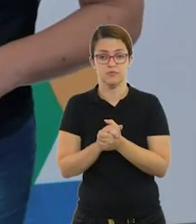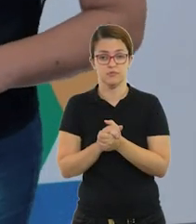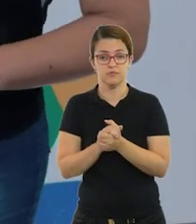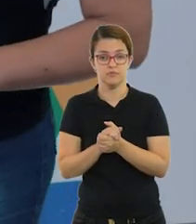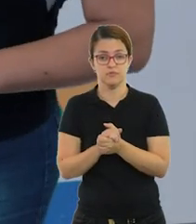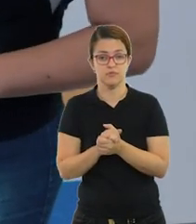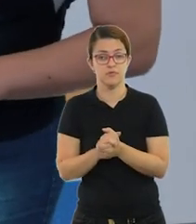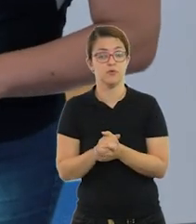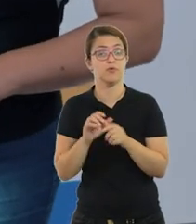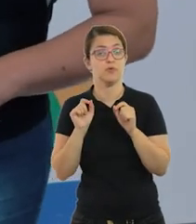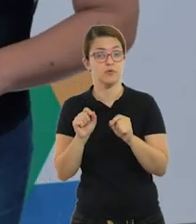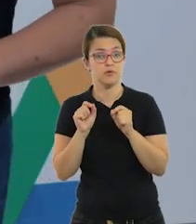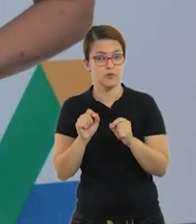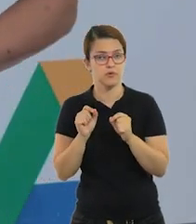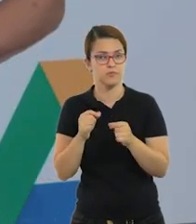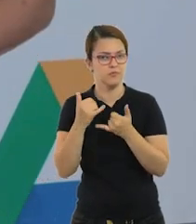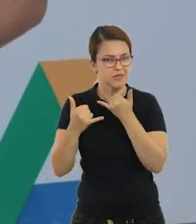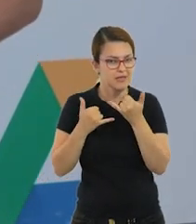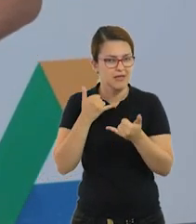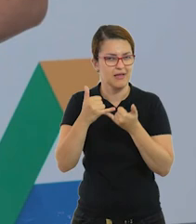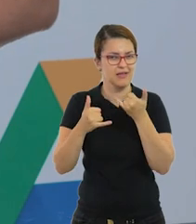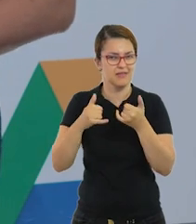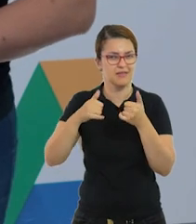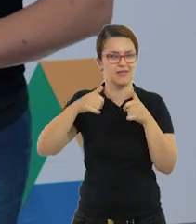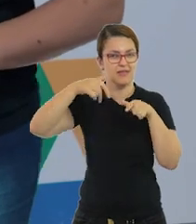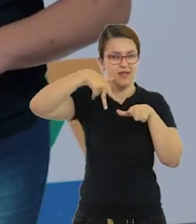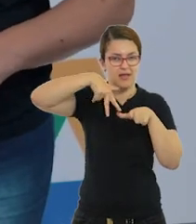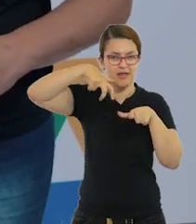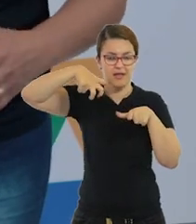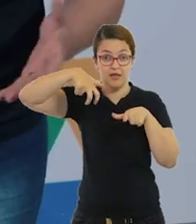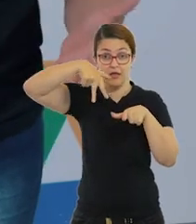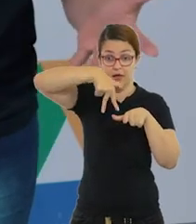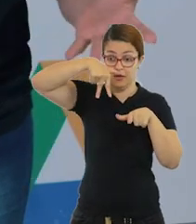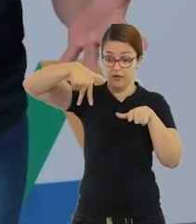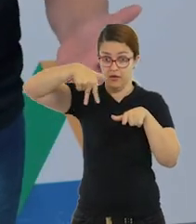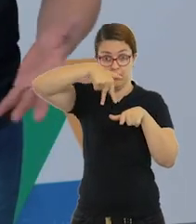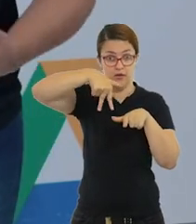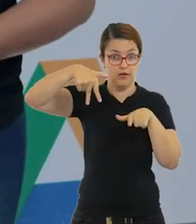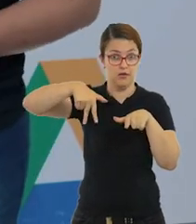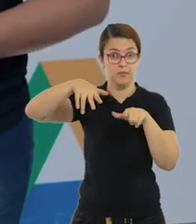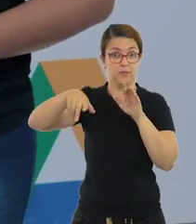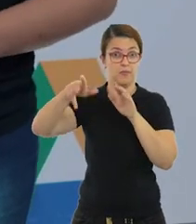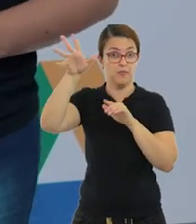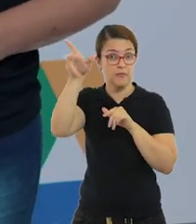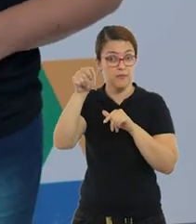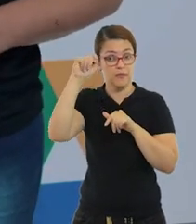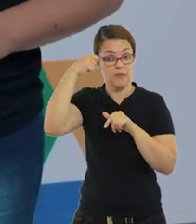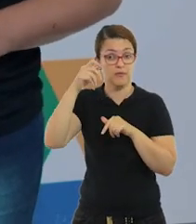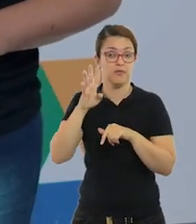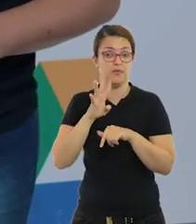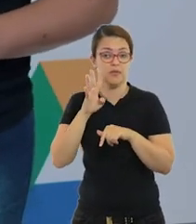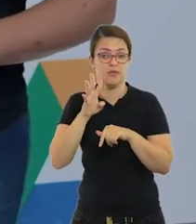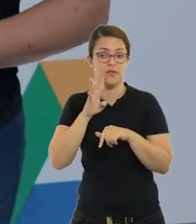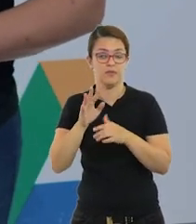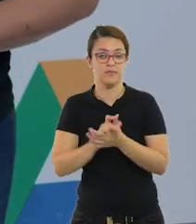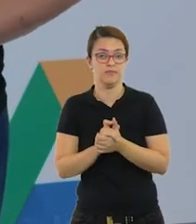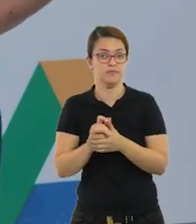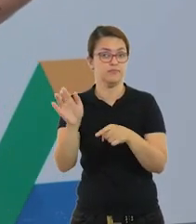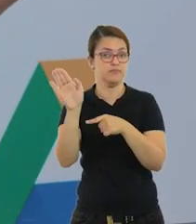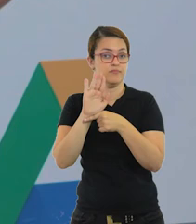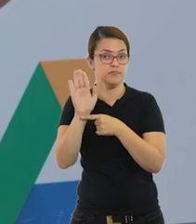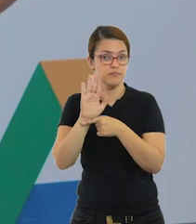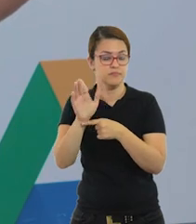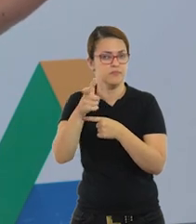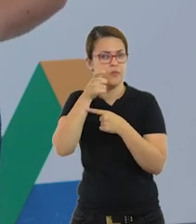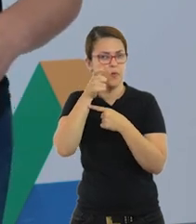a última disciplina, o professor está propondo uma amarelinha africana, que é uma atividade muito legal, mas ela é um pouco complexa.